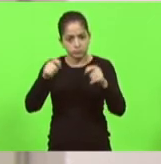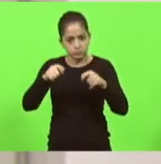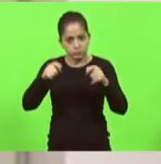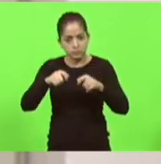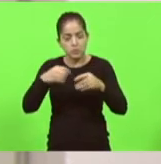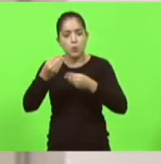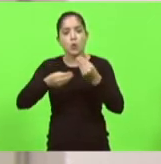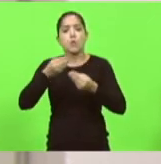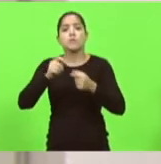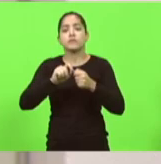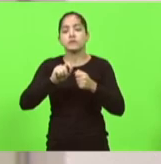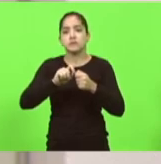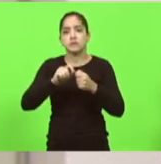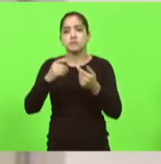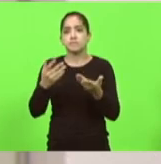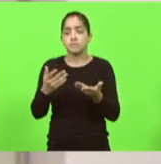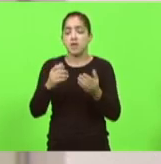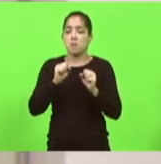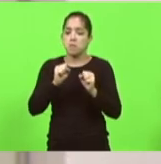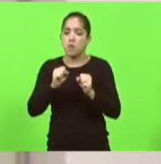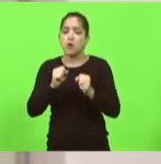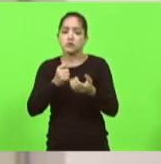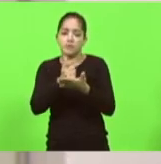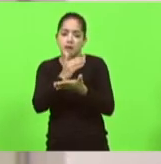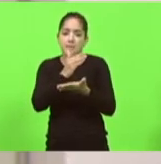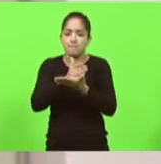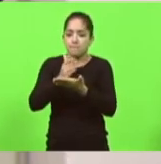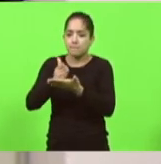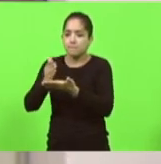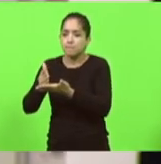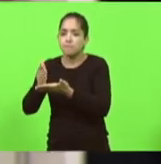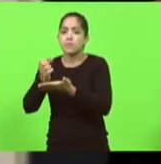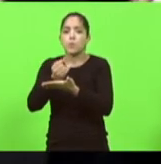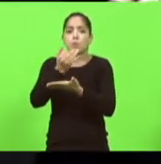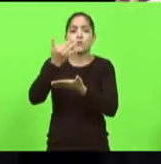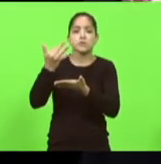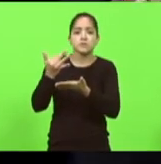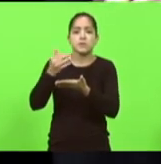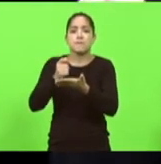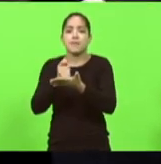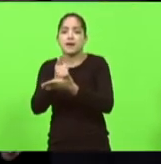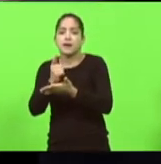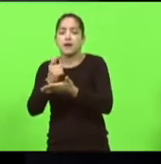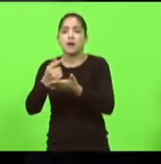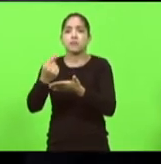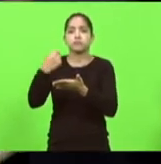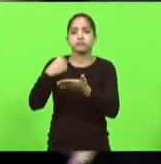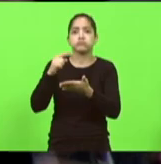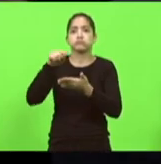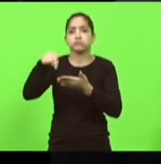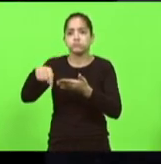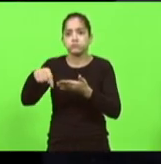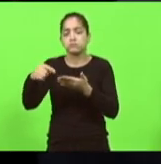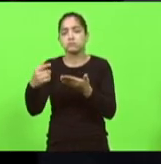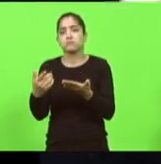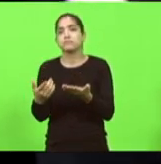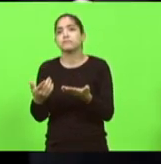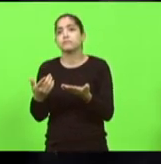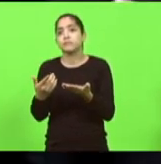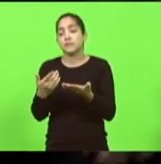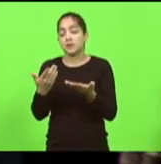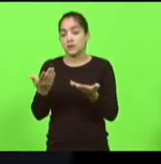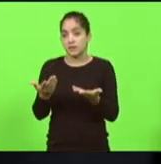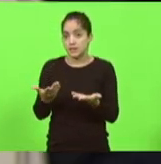pode fazer? Ah, eu posso parcelar tantas vezes, tantas condições, posso pagar primeira para trás, primeira para frente. E